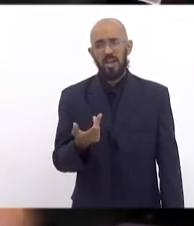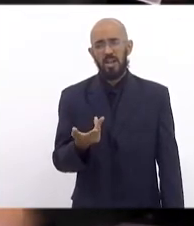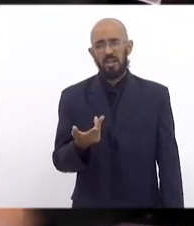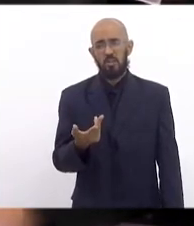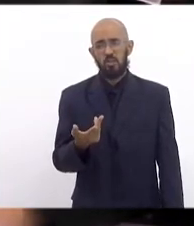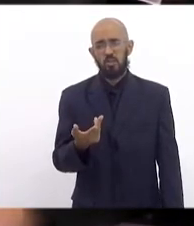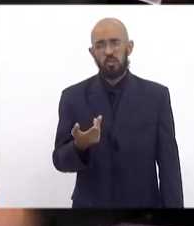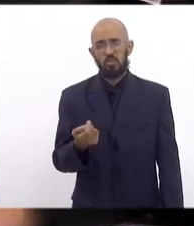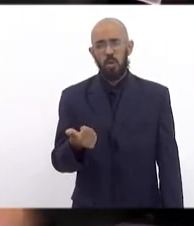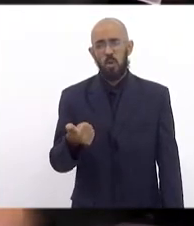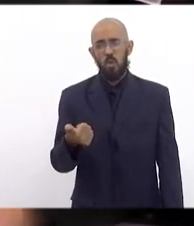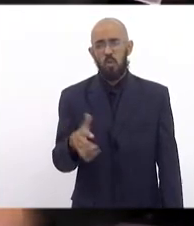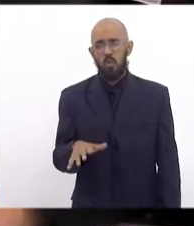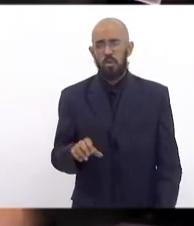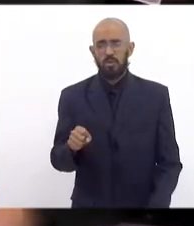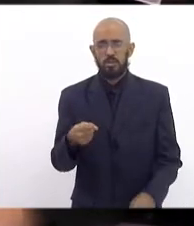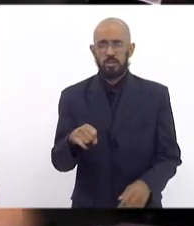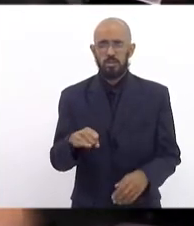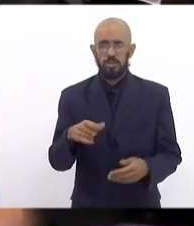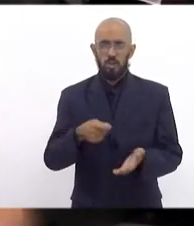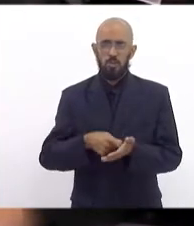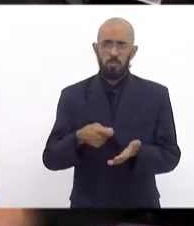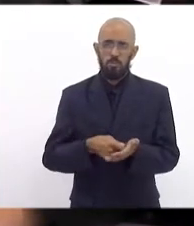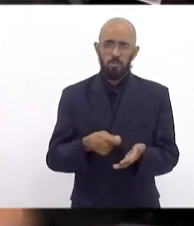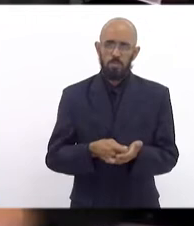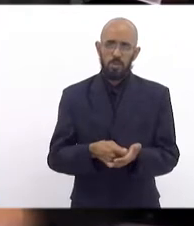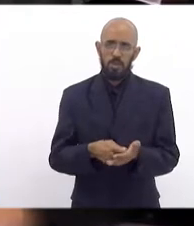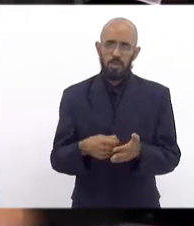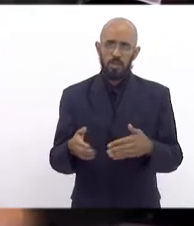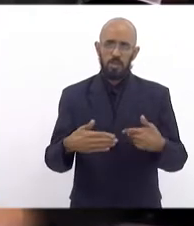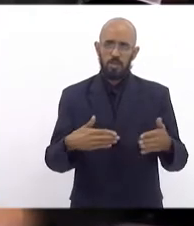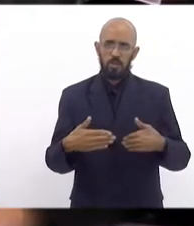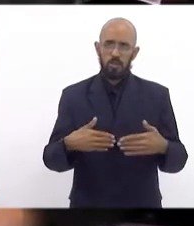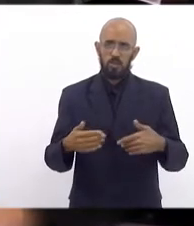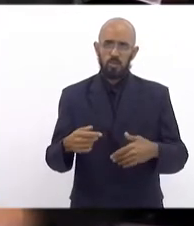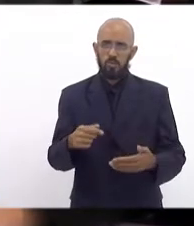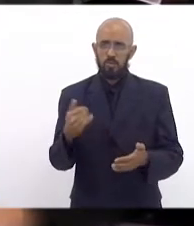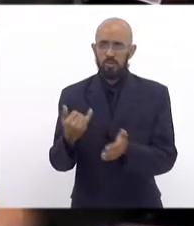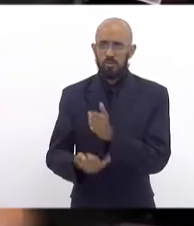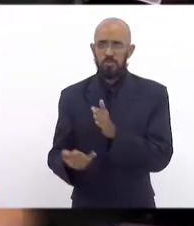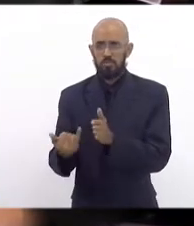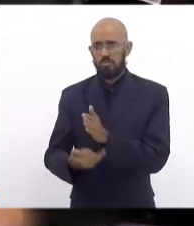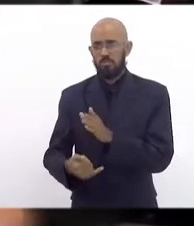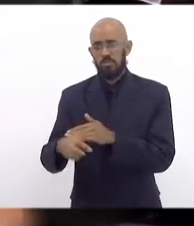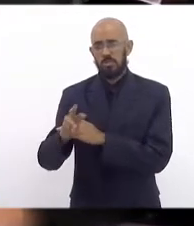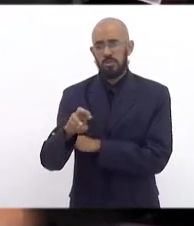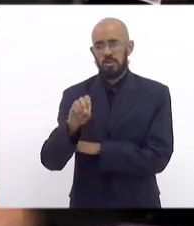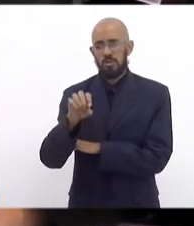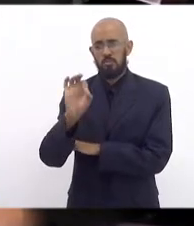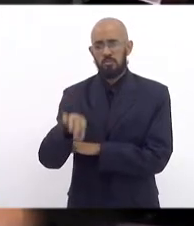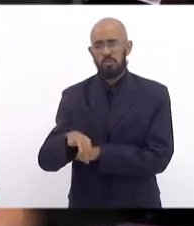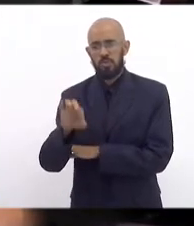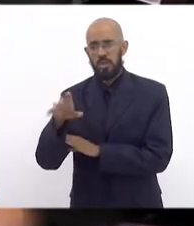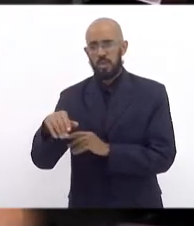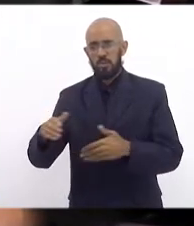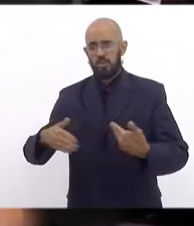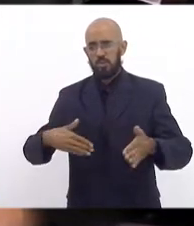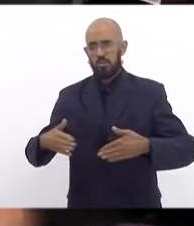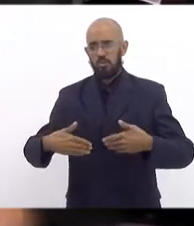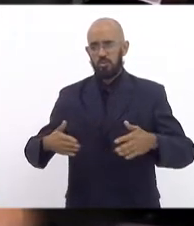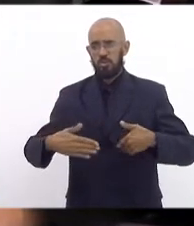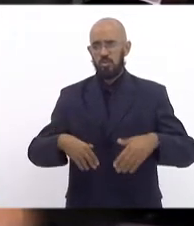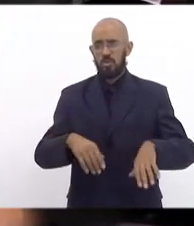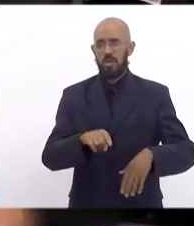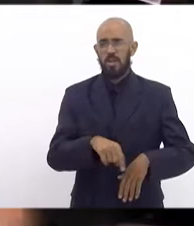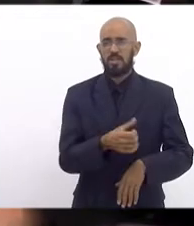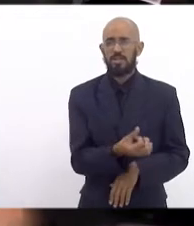hoje quando você obriga que o estabelecimento ligado à indústria tribute trinta por cento da operação a gente tá falando aí de